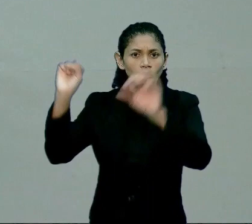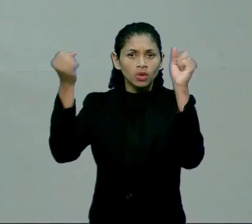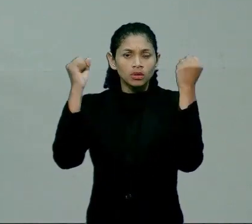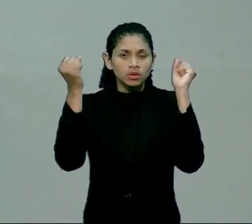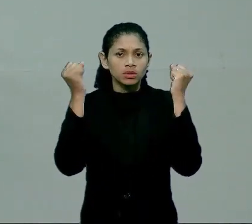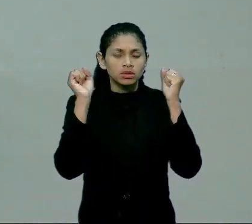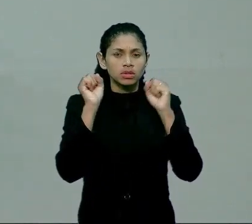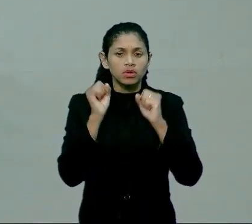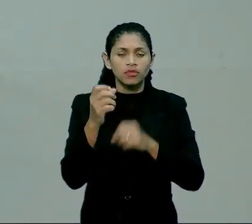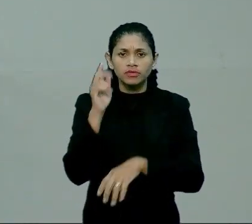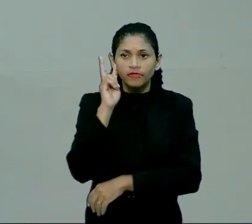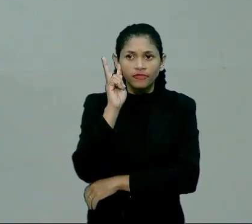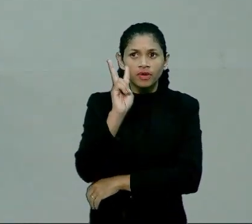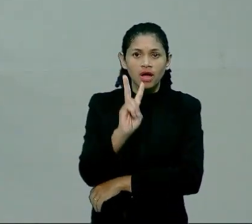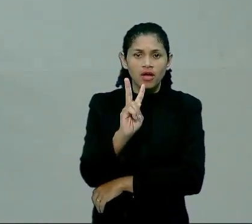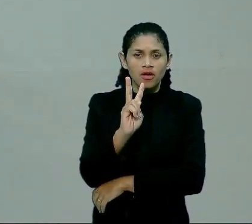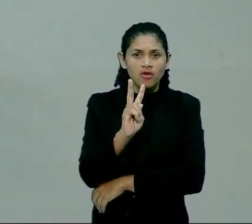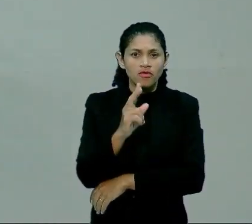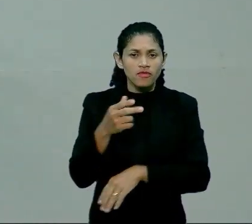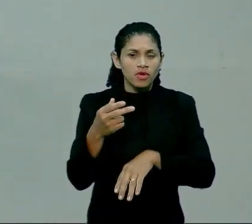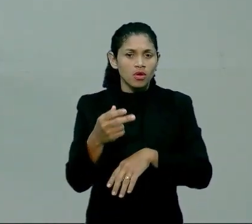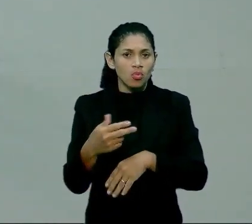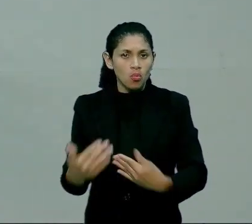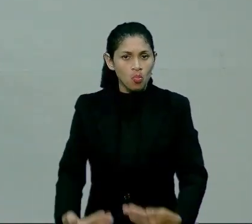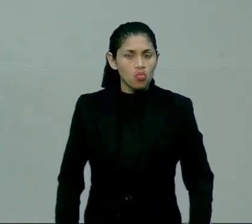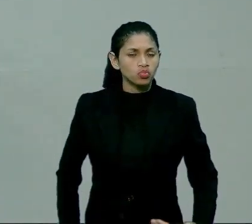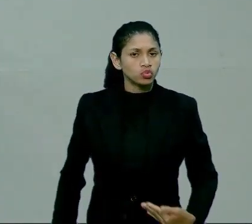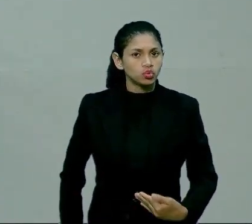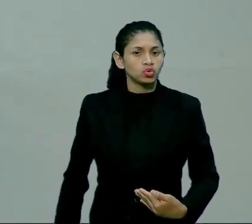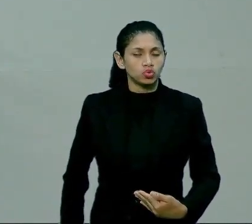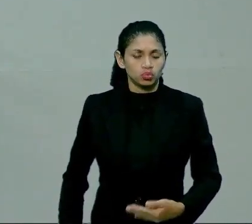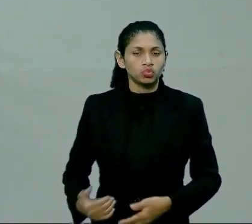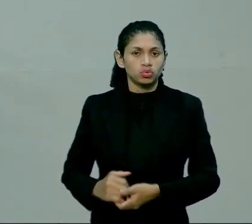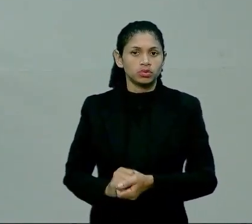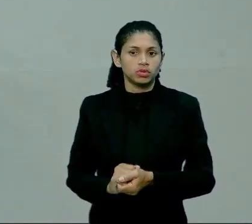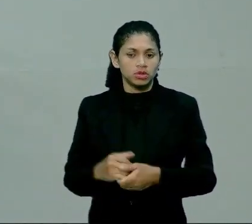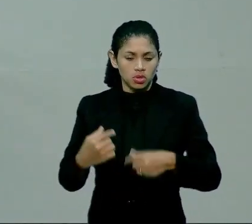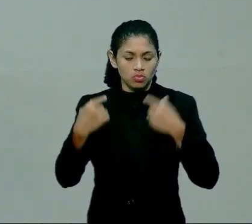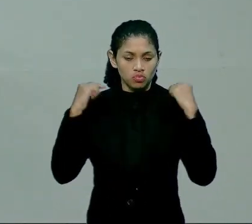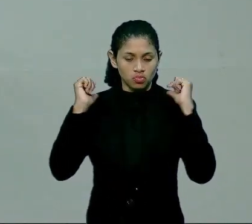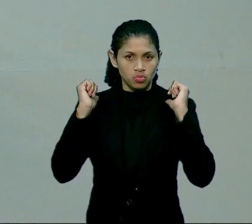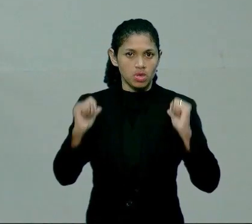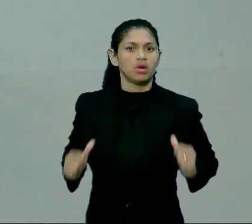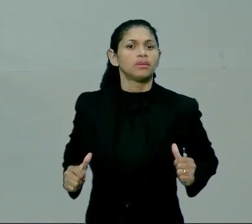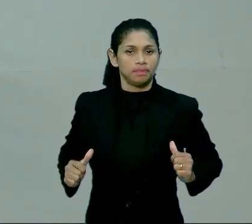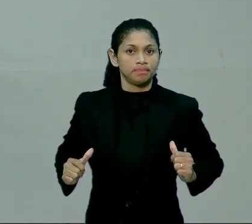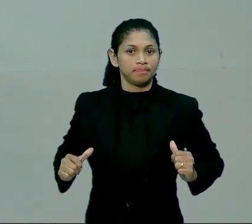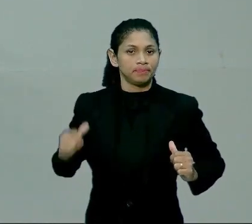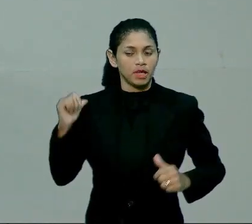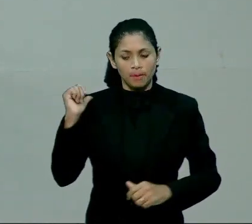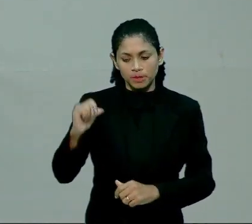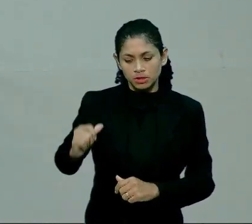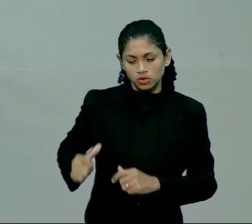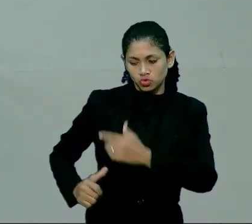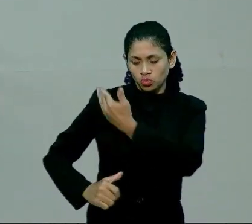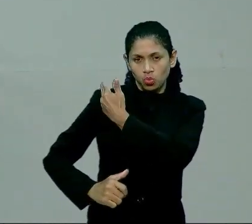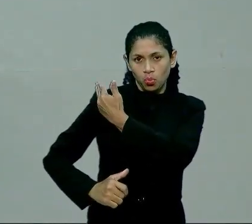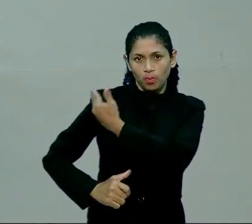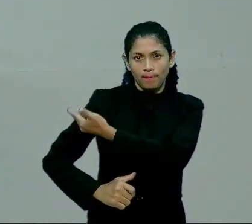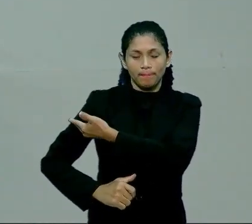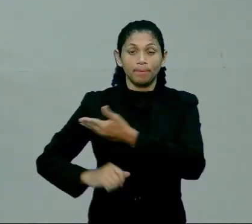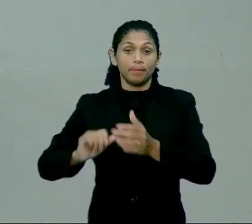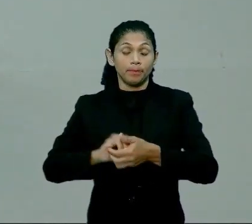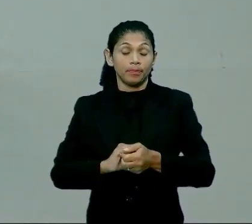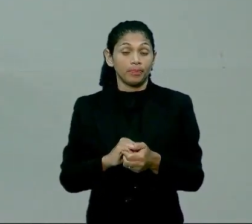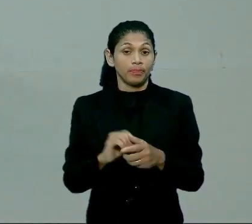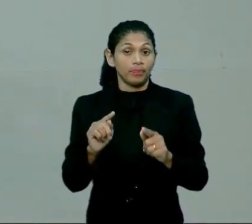a gente faz esse direcionamento para entender que a padronização é um direcionamento, mas não pode ser algo condicionante. Por quê?